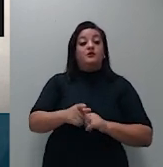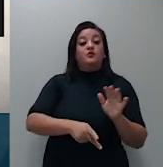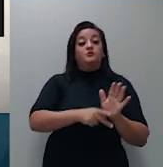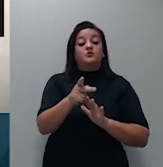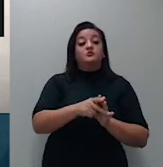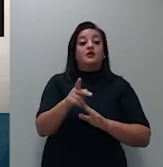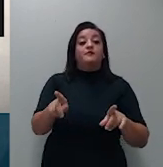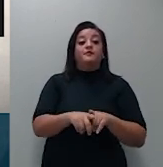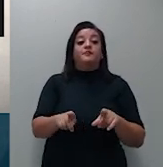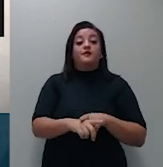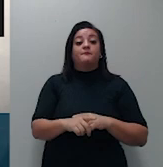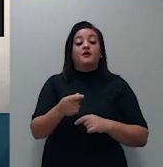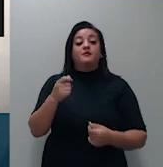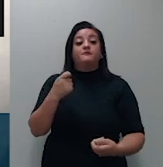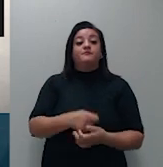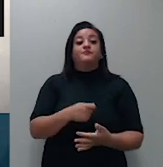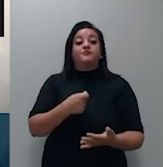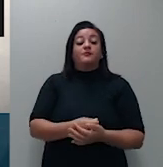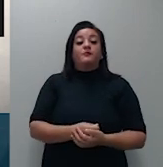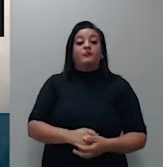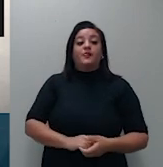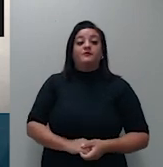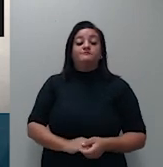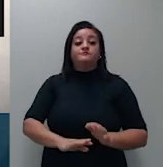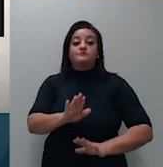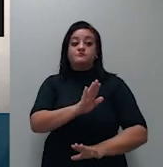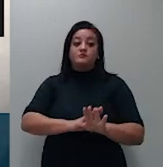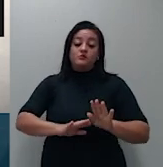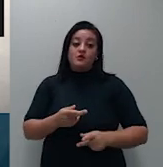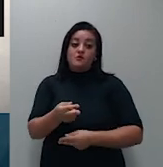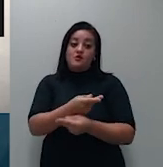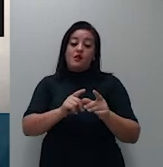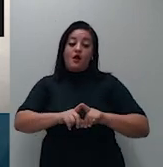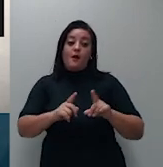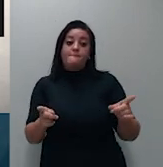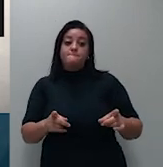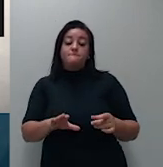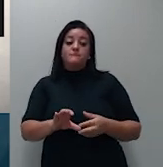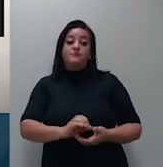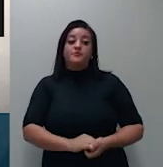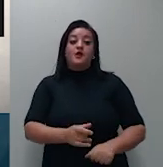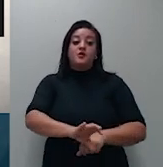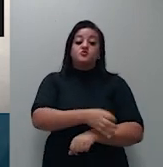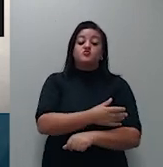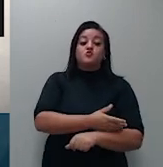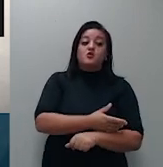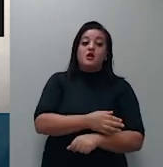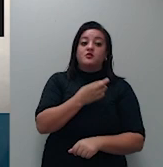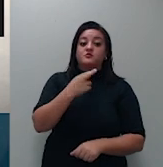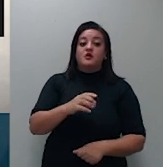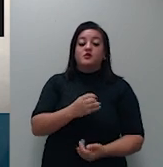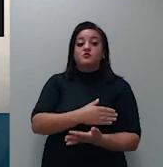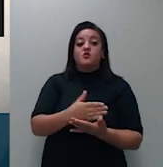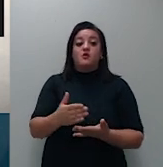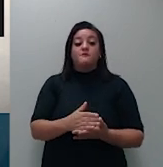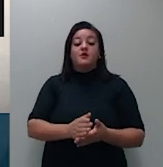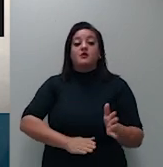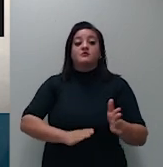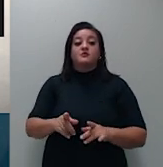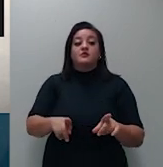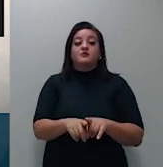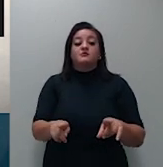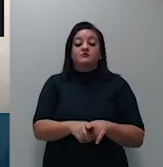incluído no plano nesse reserva de valores mas era um crédito líquido na fase inicial